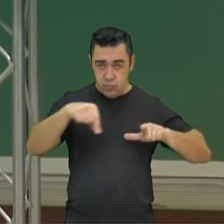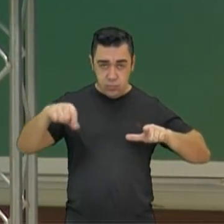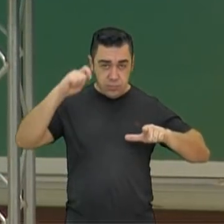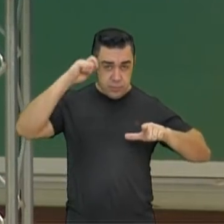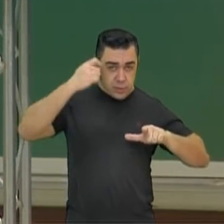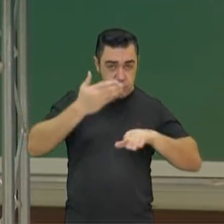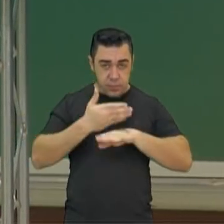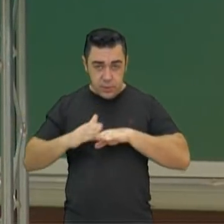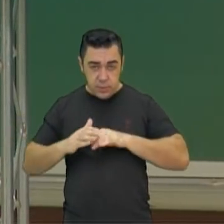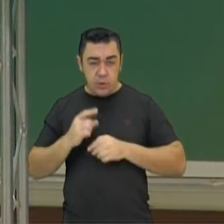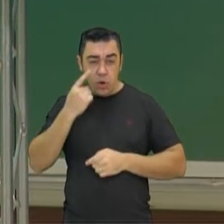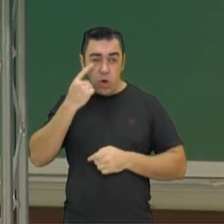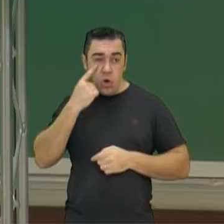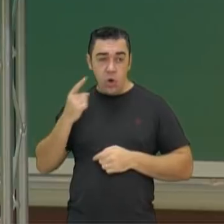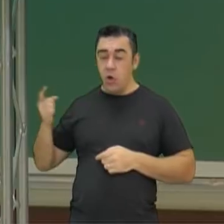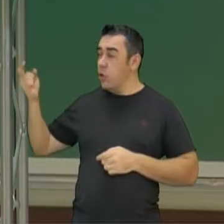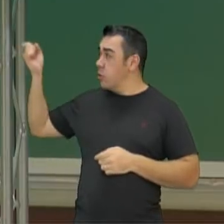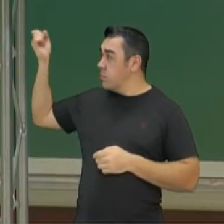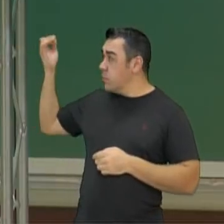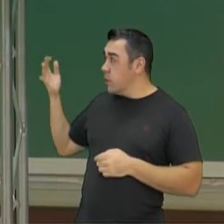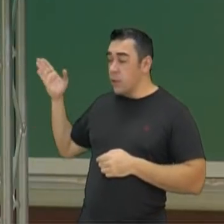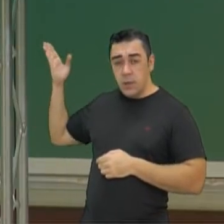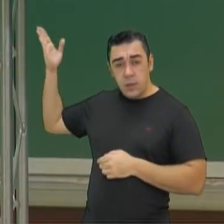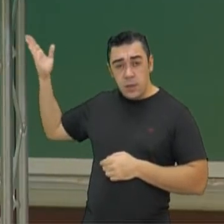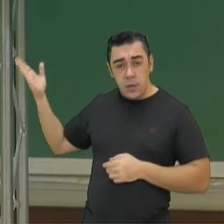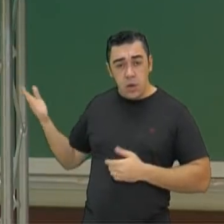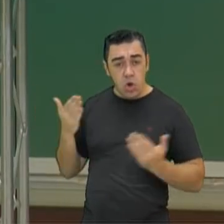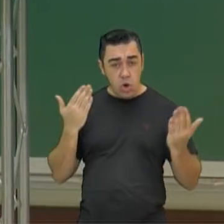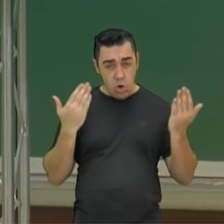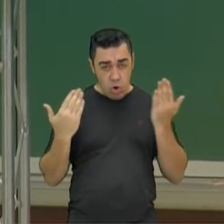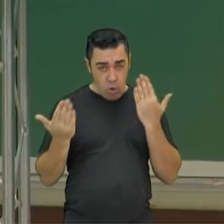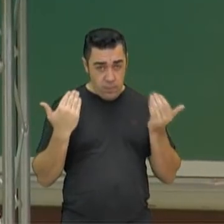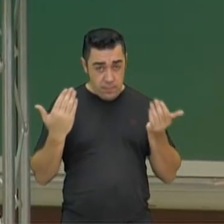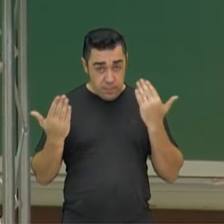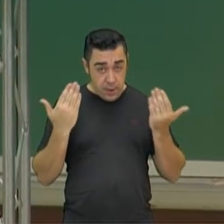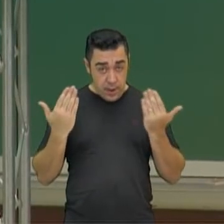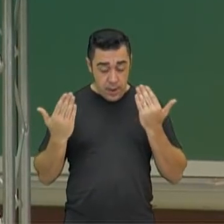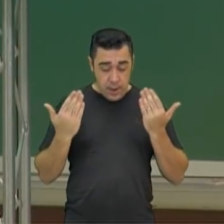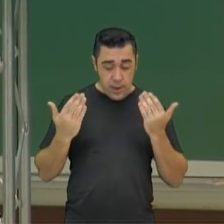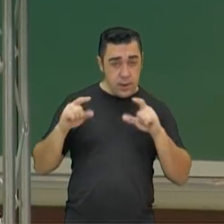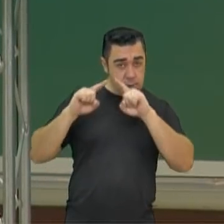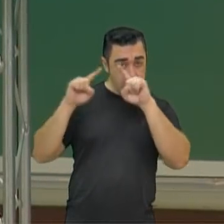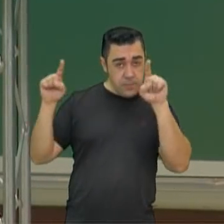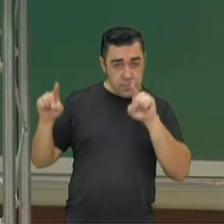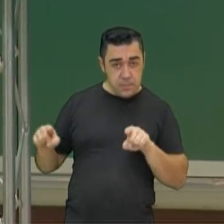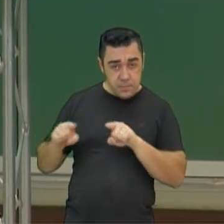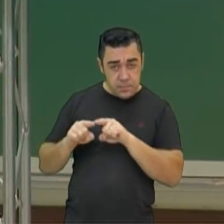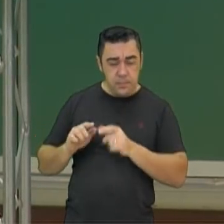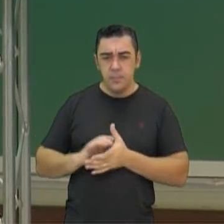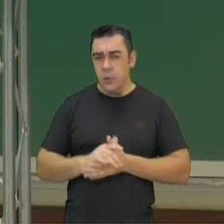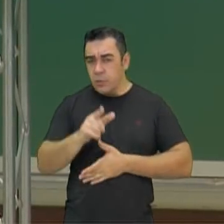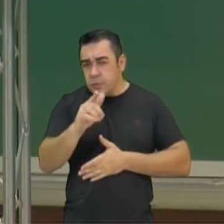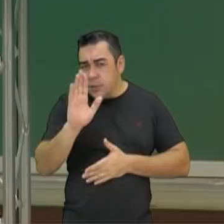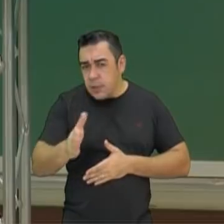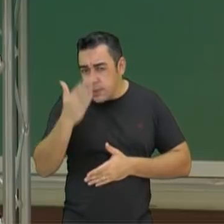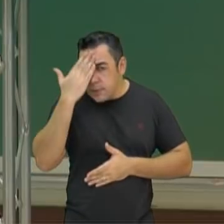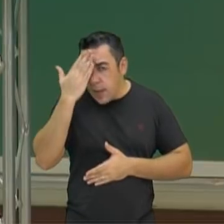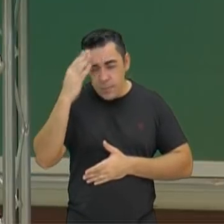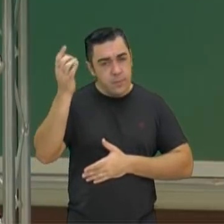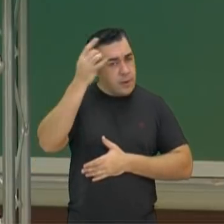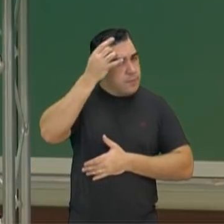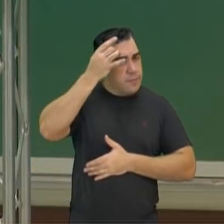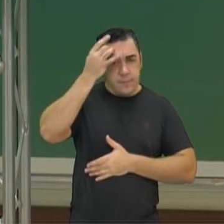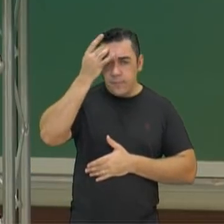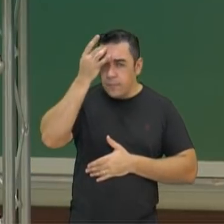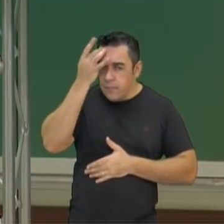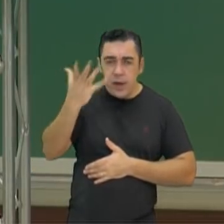vai olhando aqui o que eu vou falando e vai comparando no tabuleiro para você ter bastante noção. Quem já sabe, já fica mais fácil,